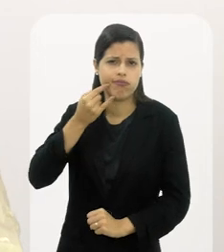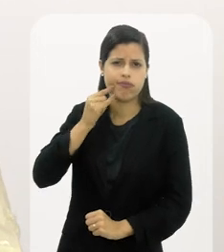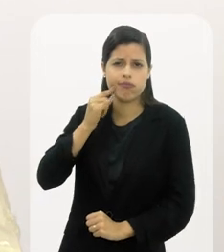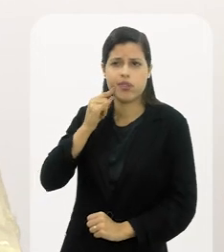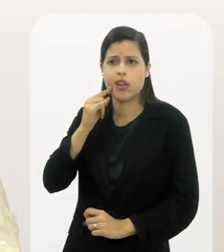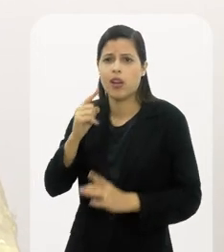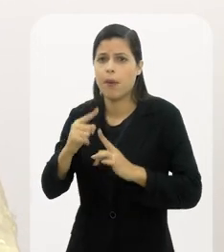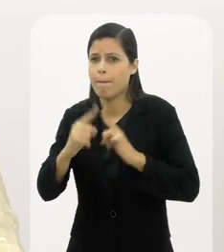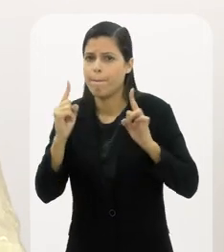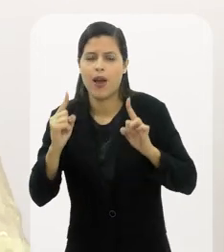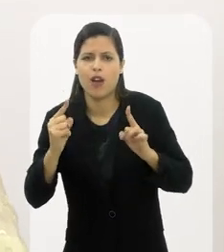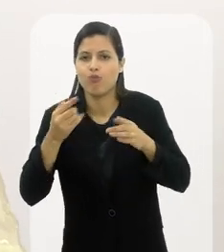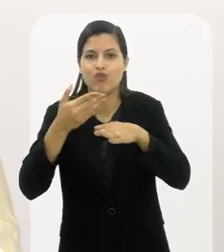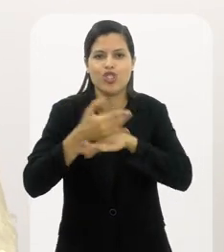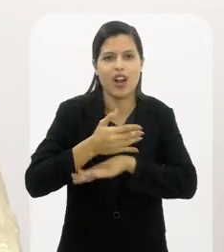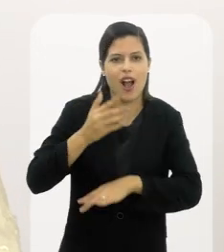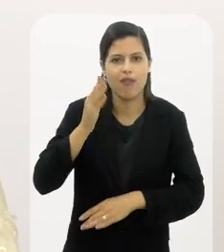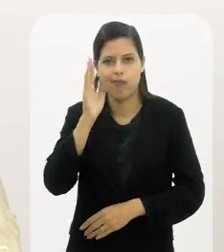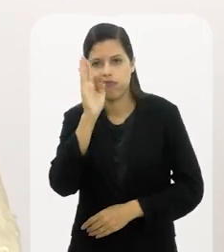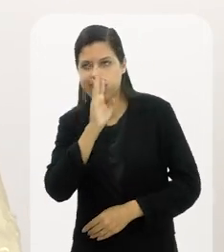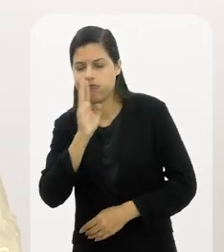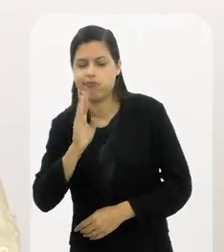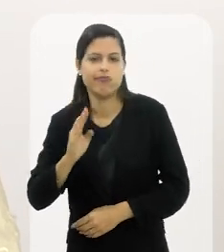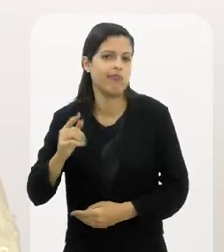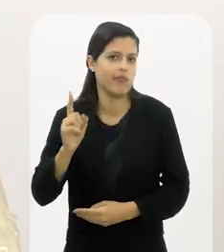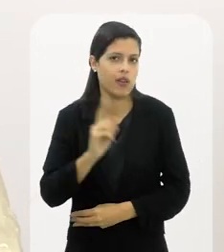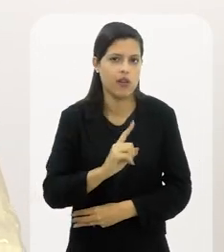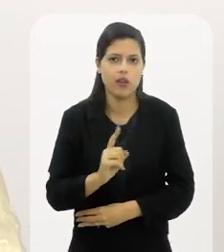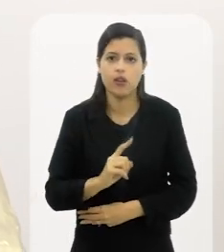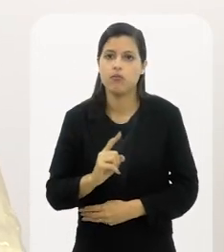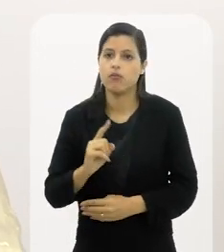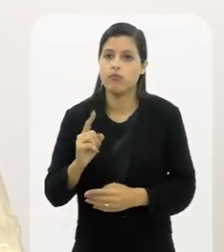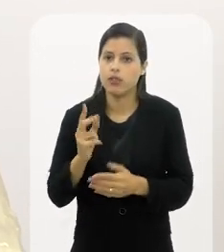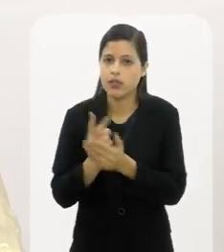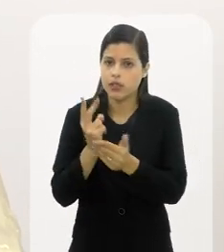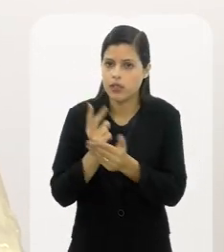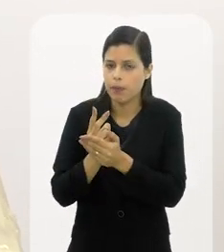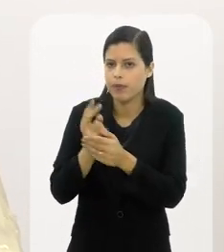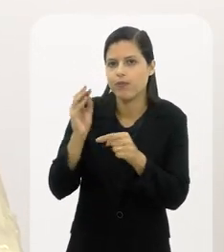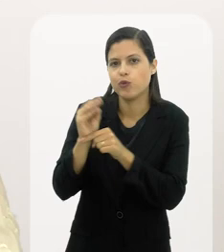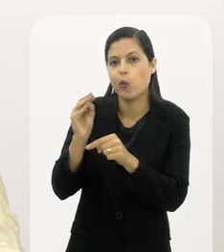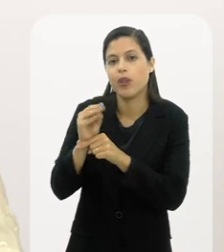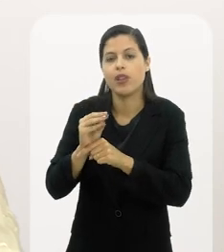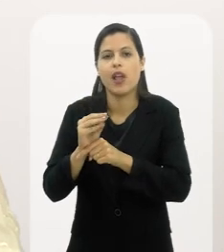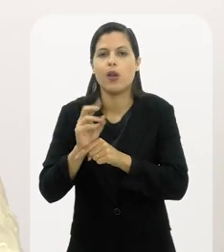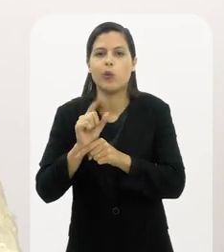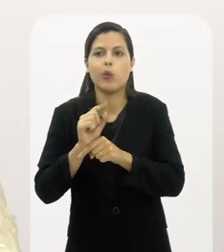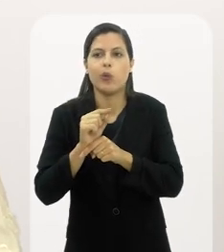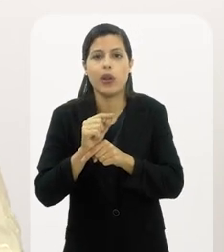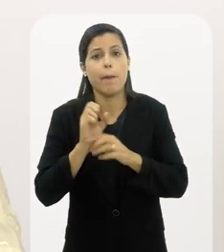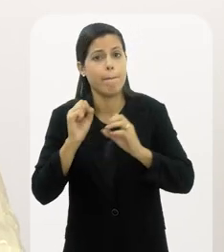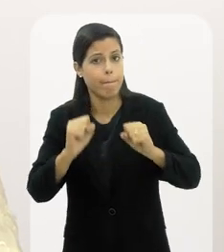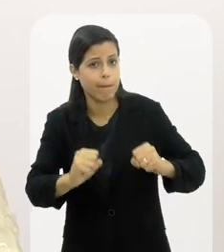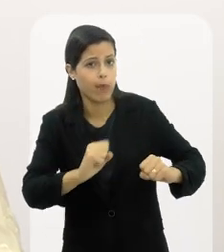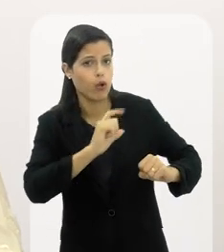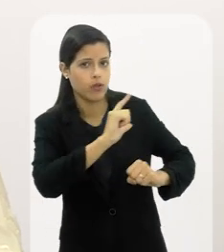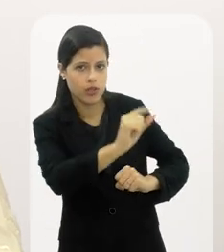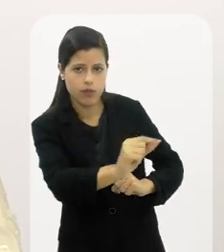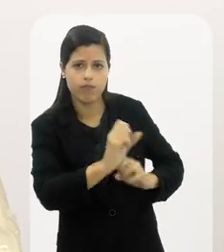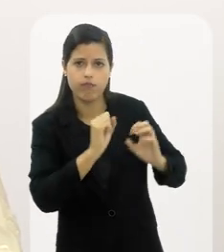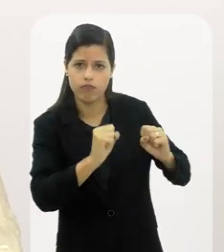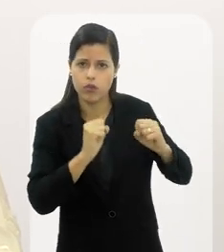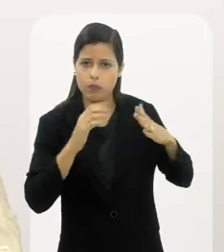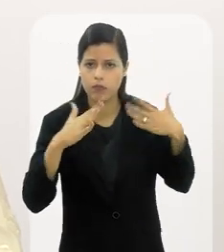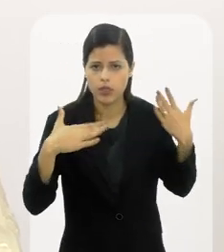drink, beber alguma coisa, mas não chegavam bêbado em casa, caindo. Então, sempre se teve esse cuidado do equilíbrio. Você pode